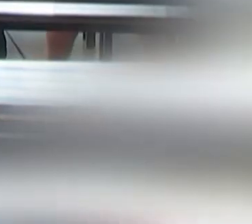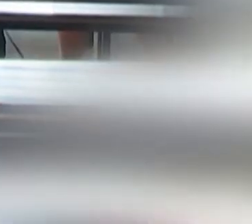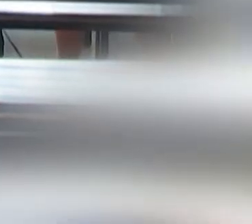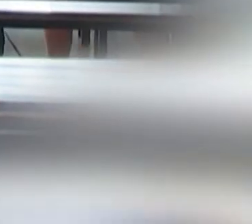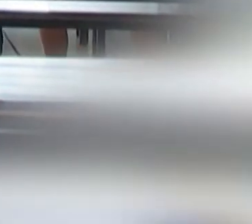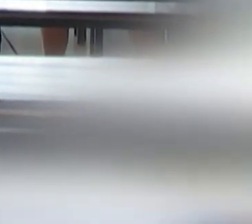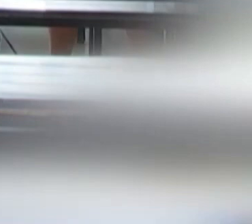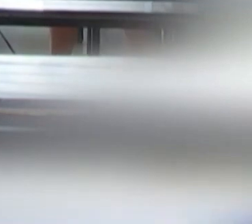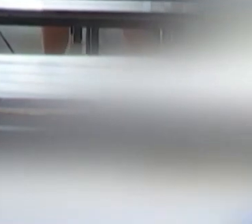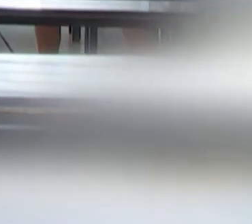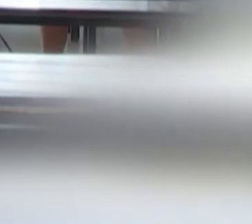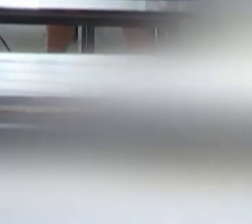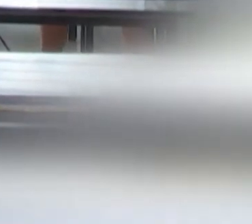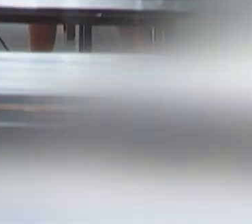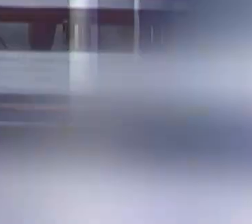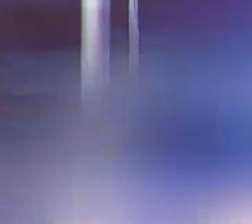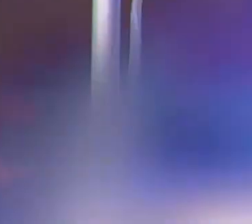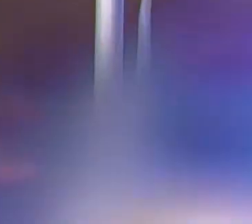social.